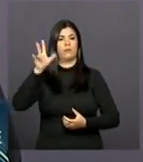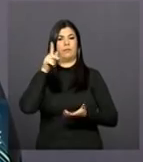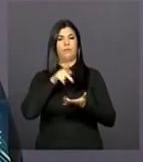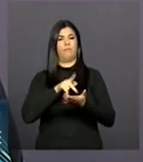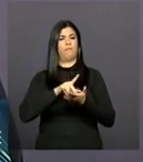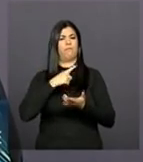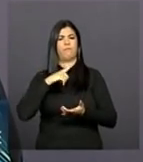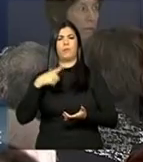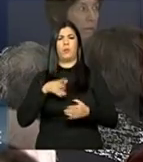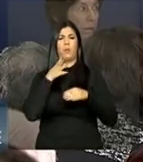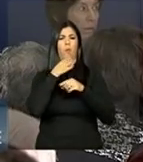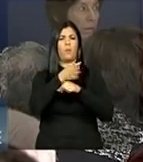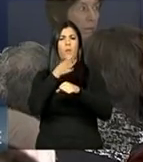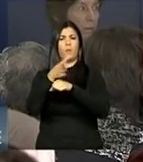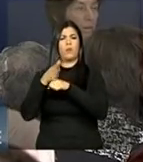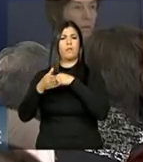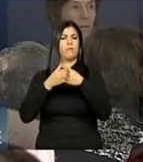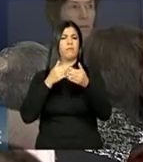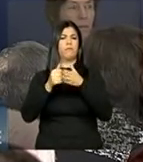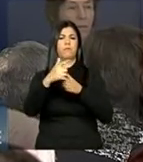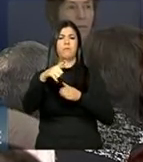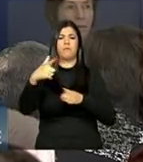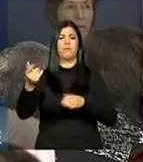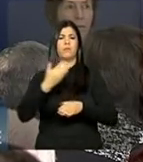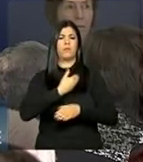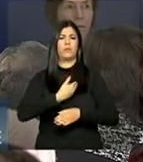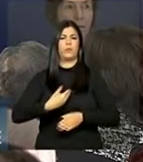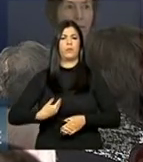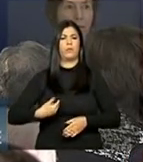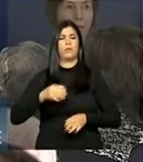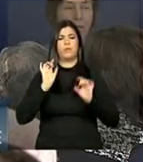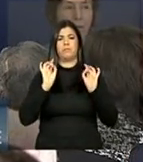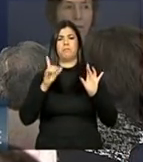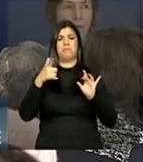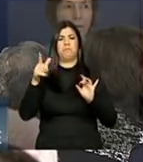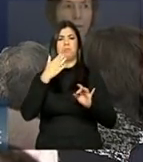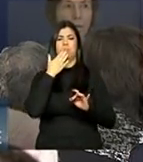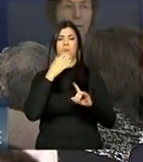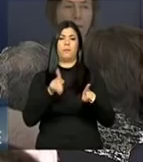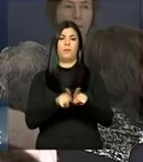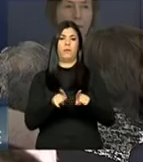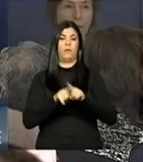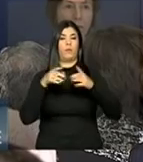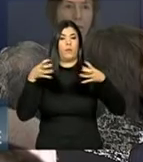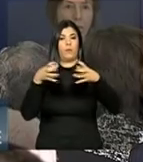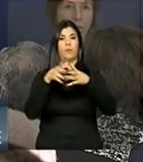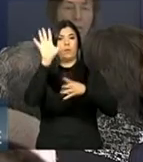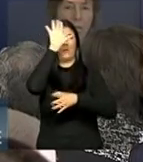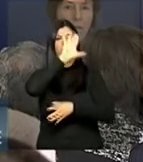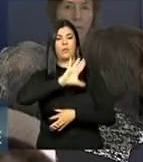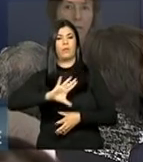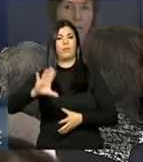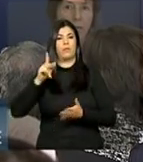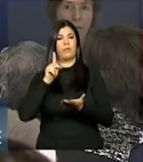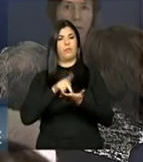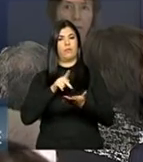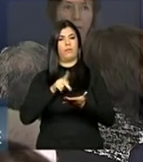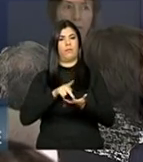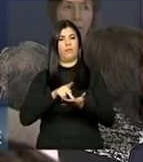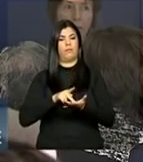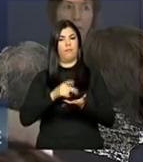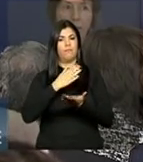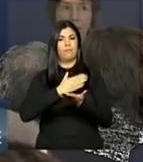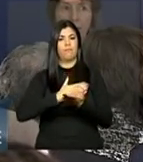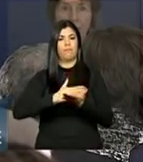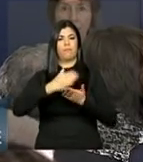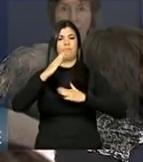governamental ou de qualquer outra Espécie a comissão nacional da verdade é uma inicitiva do estado